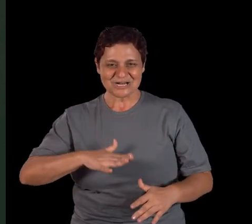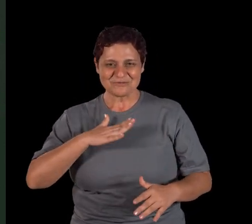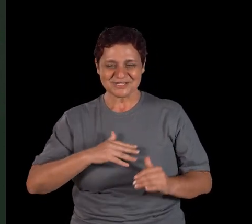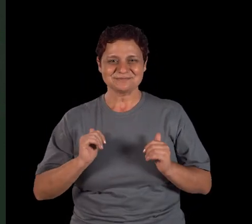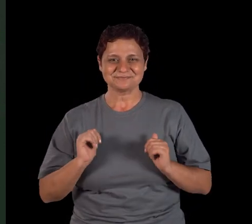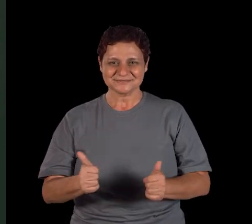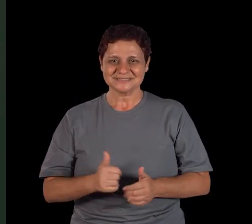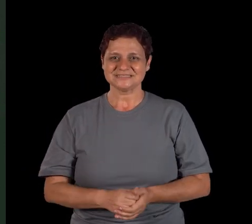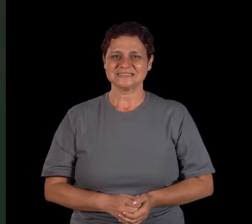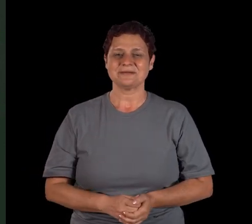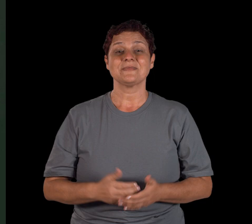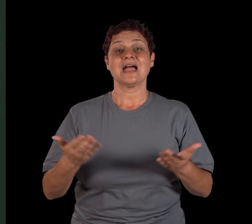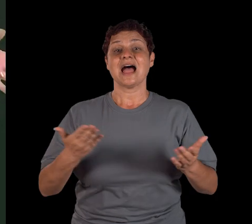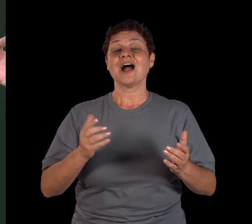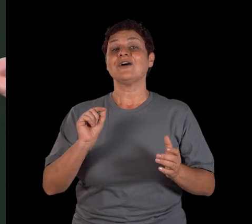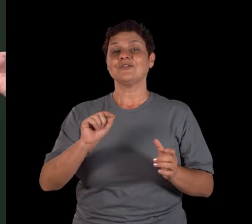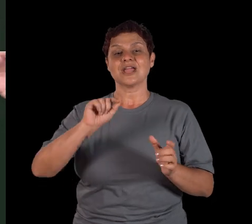Tranquilaço?